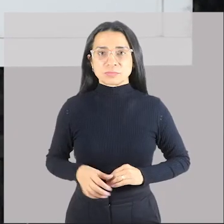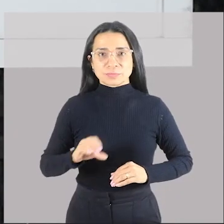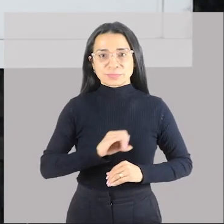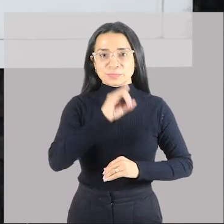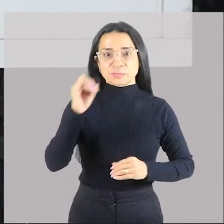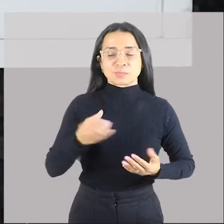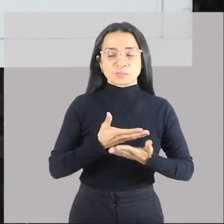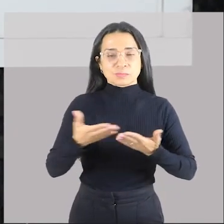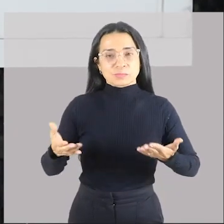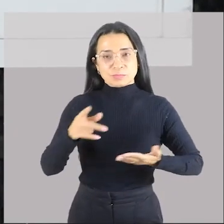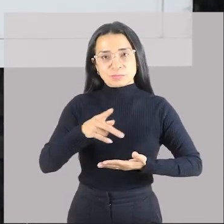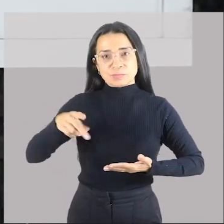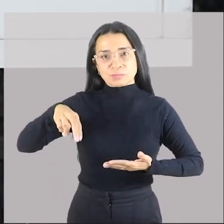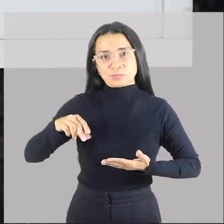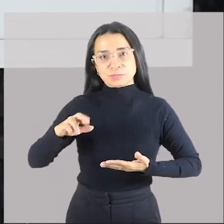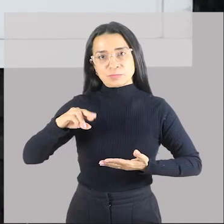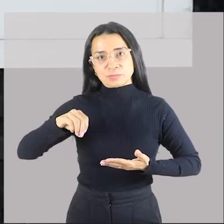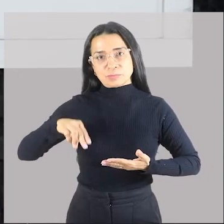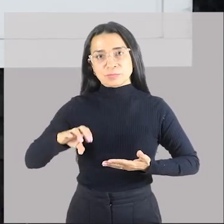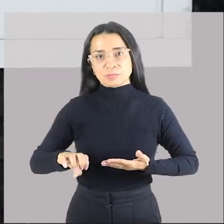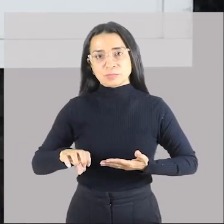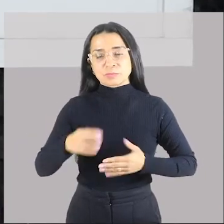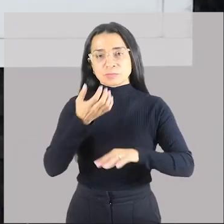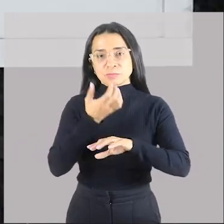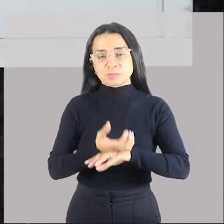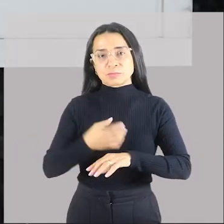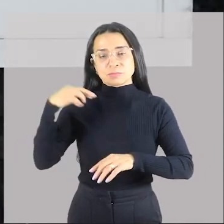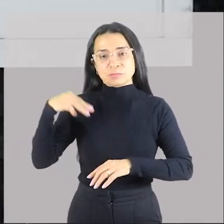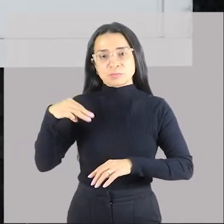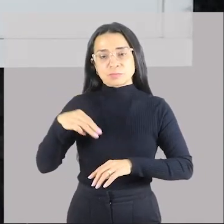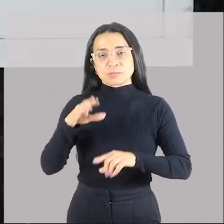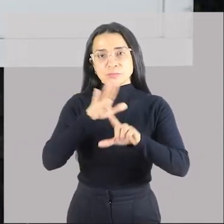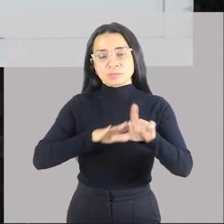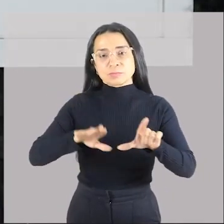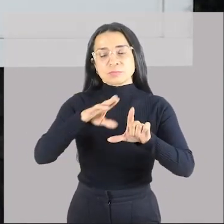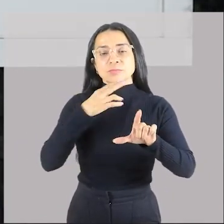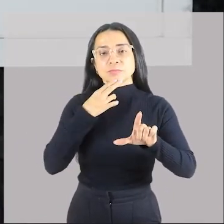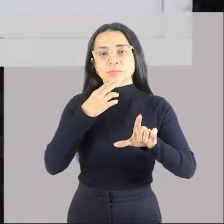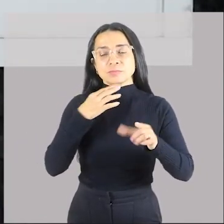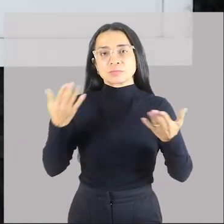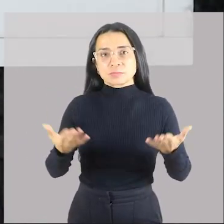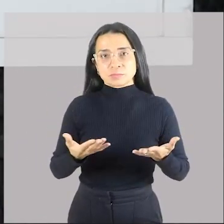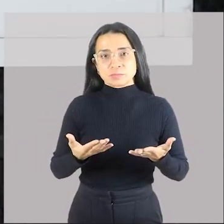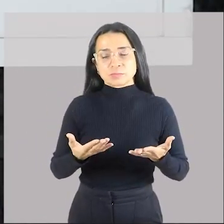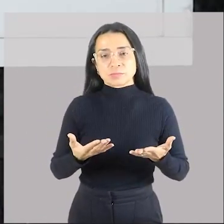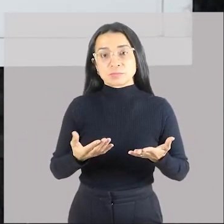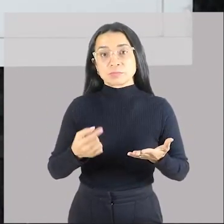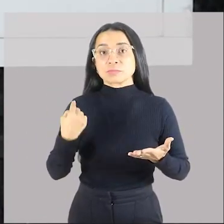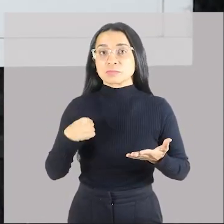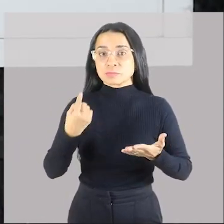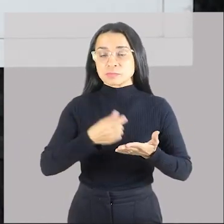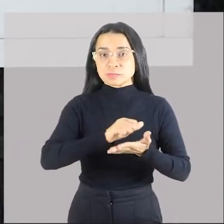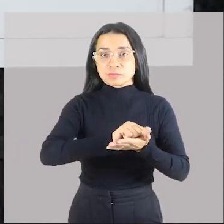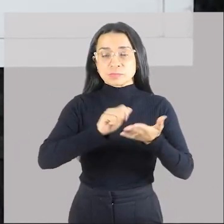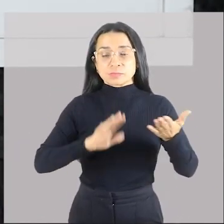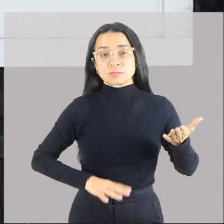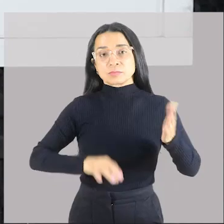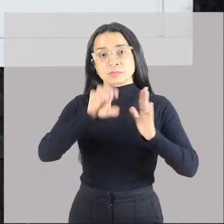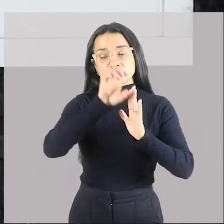Olá pessoal, aqui é o professor Maroni Beck, um professor de matemática da plataforma. Estamos aqui nas nossas atividades